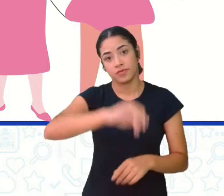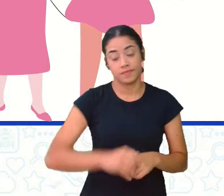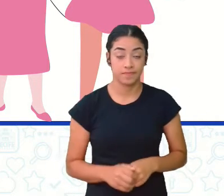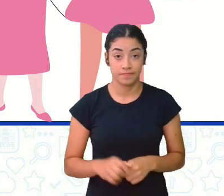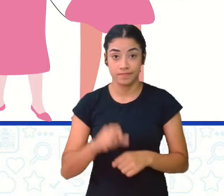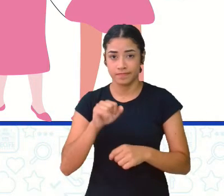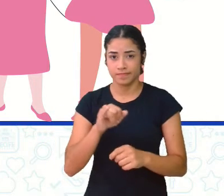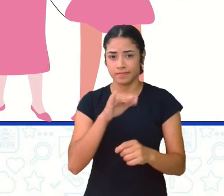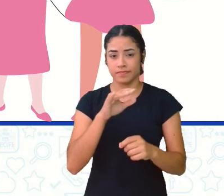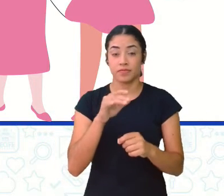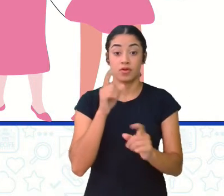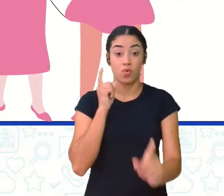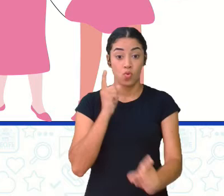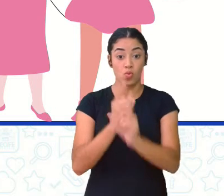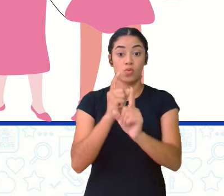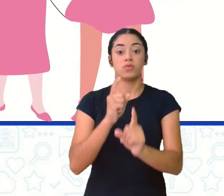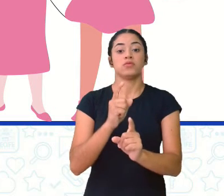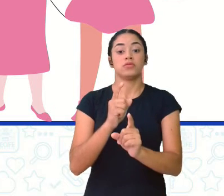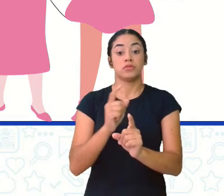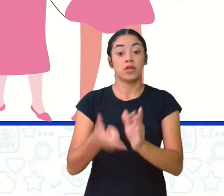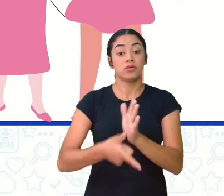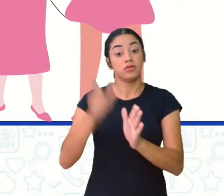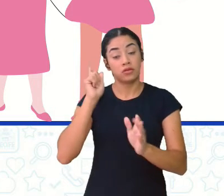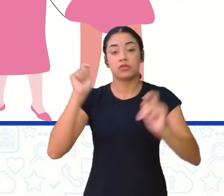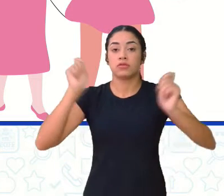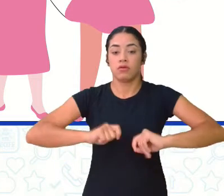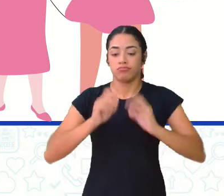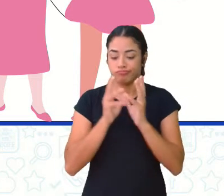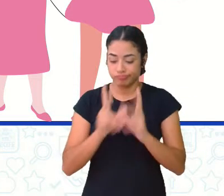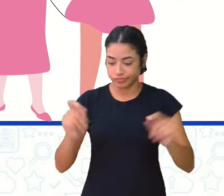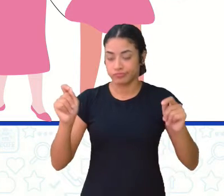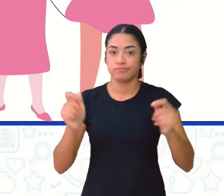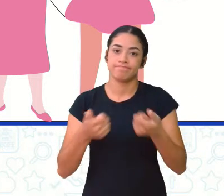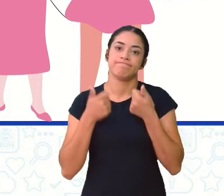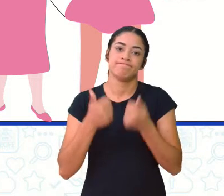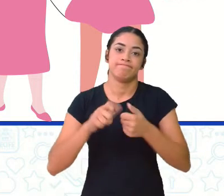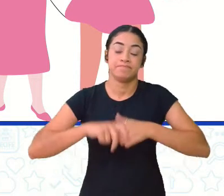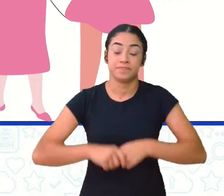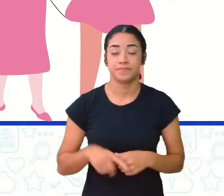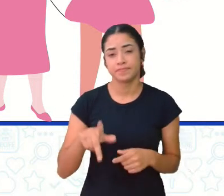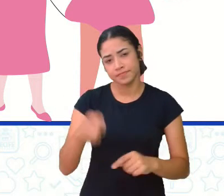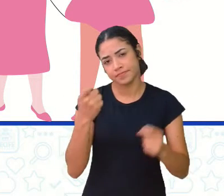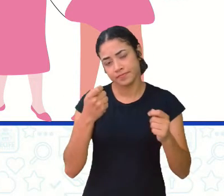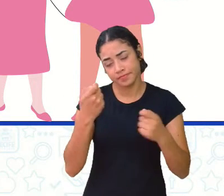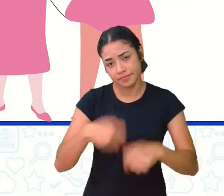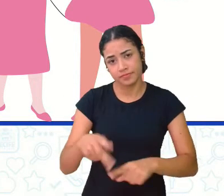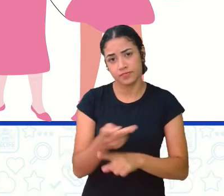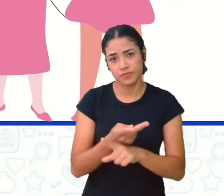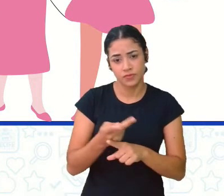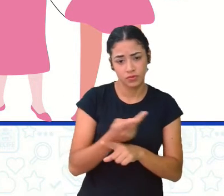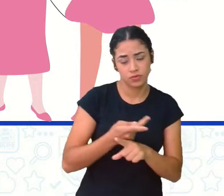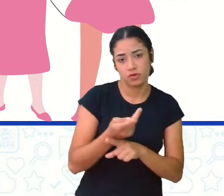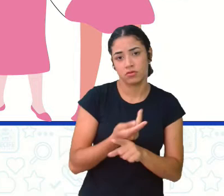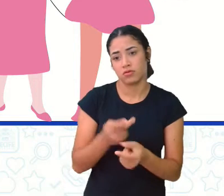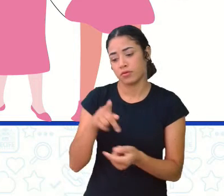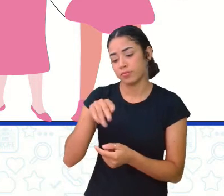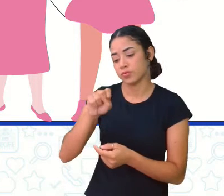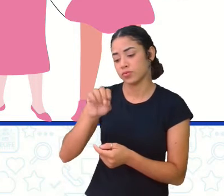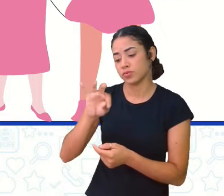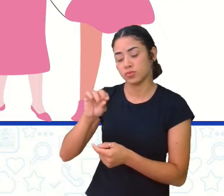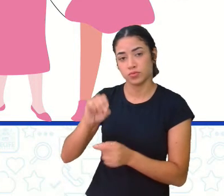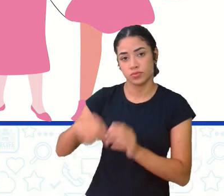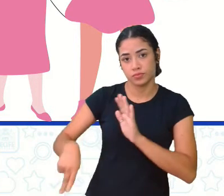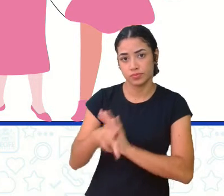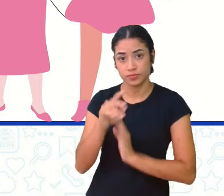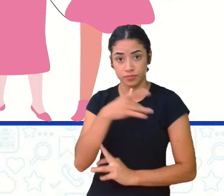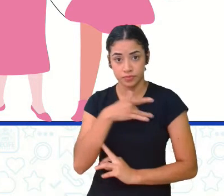é apresentado no início, fica mais fácil de ser tratado. Então, procurem aí o postinho de saúde. Não é só no mês de outubro, não,